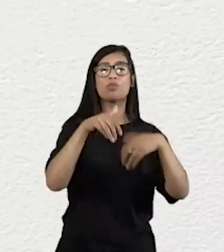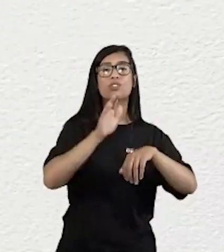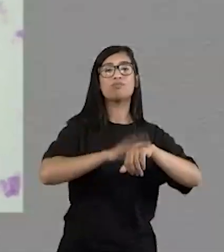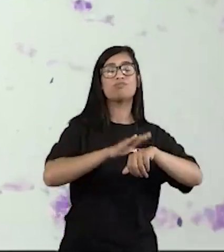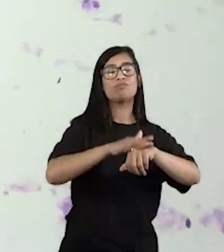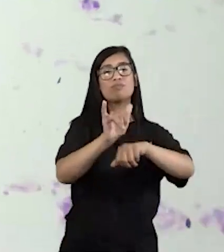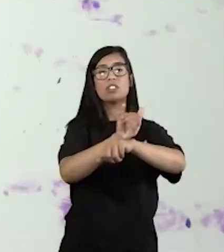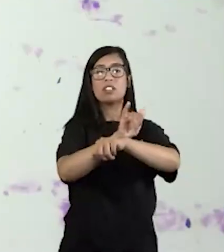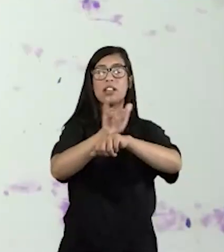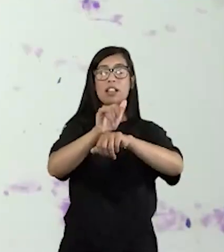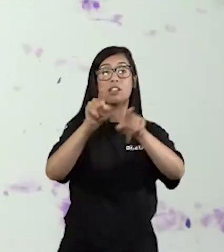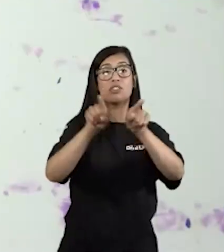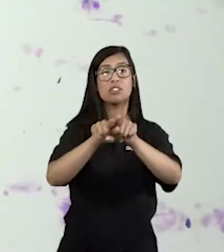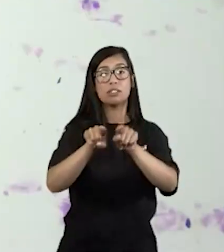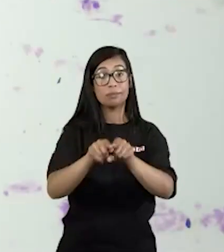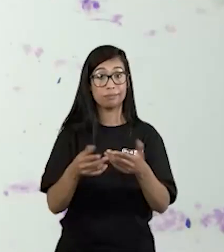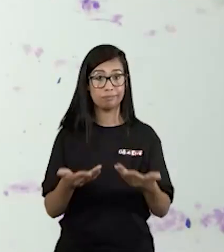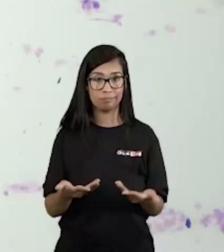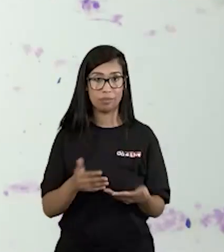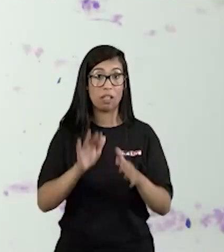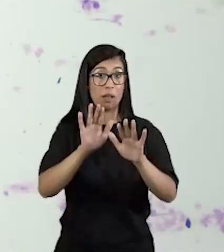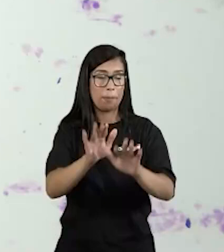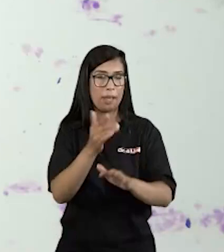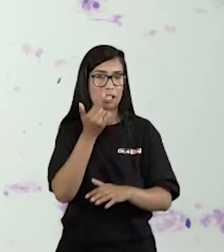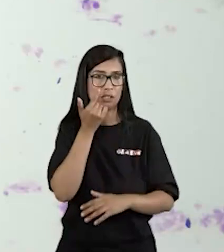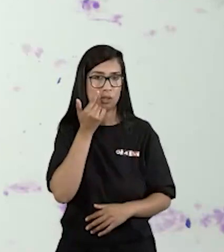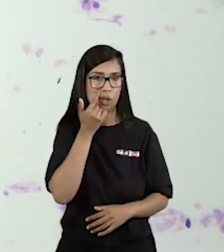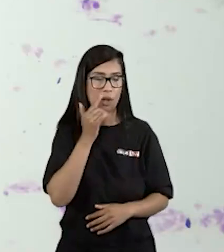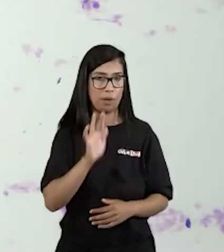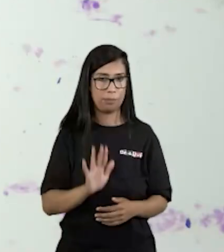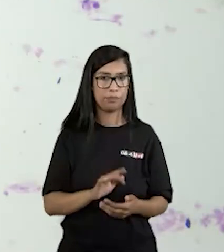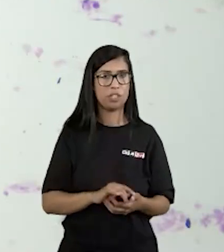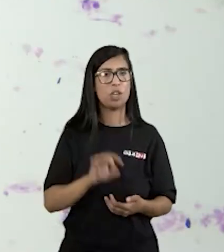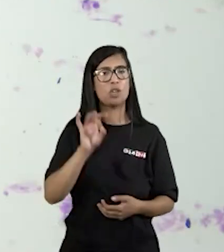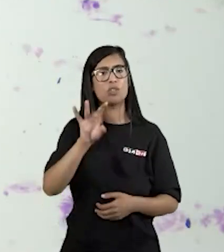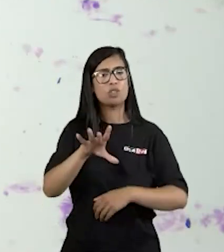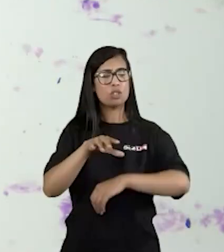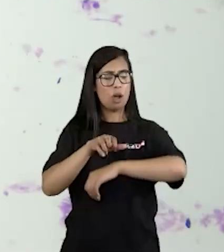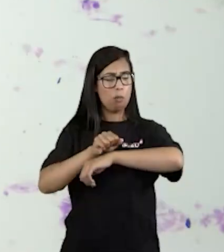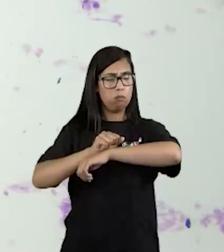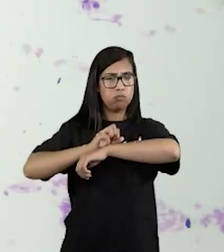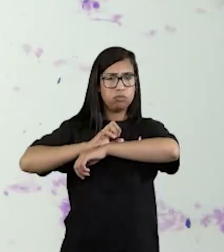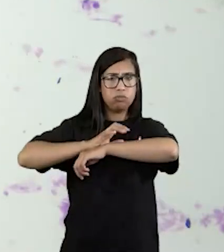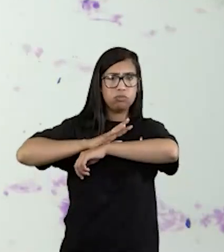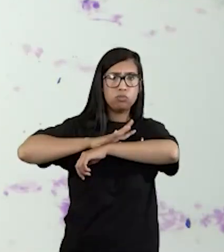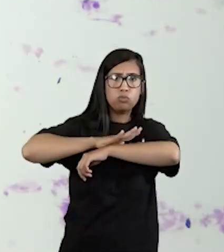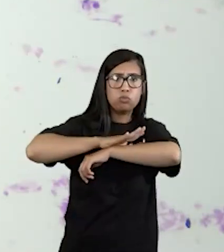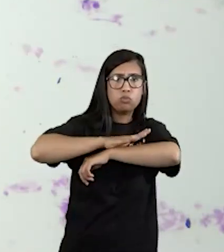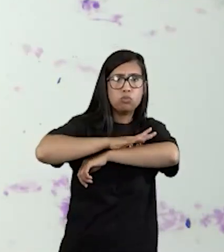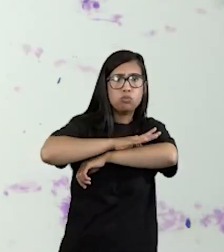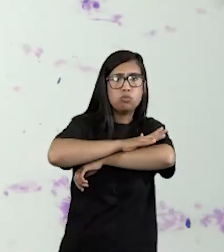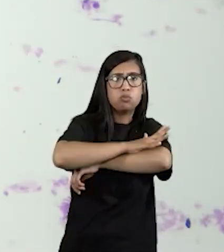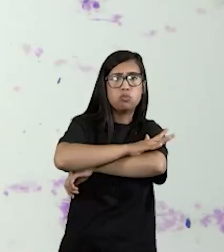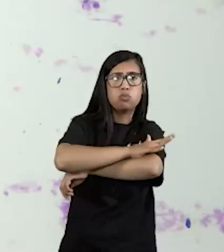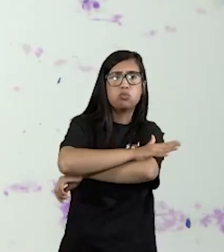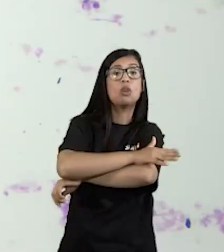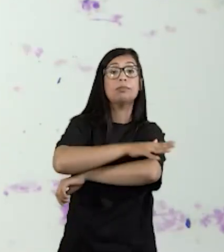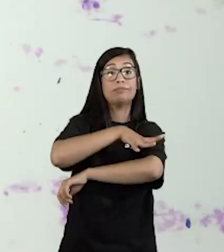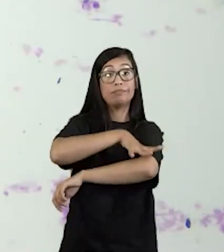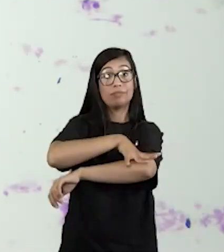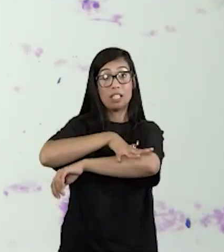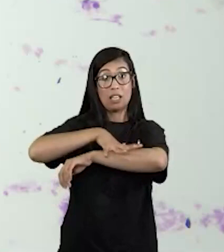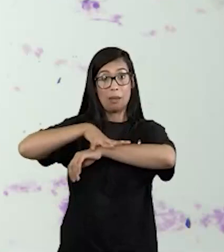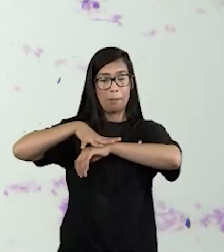Mas, além disso, né, da malacésia, da bactéria e do dermatófito, já a gente vai ver